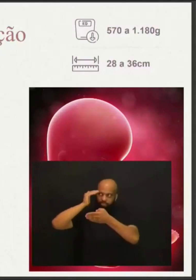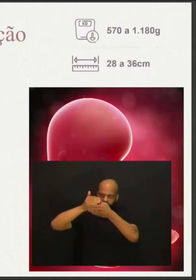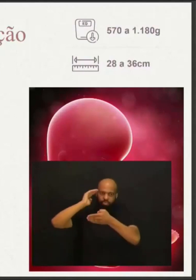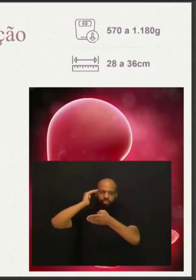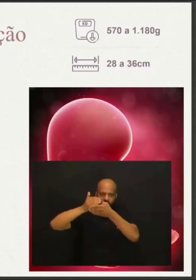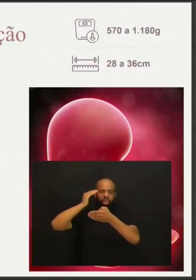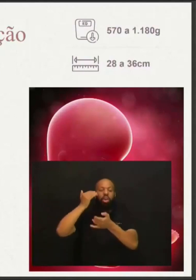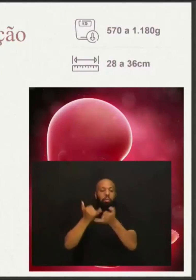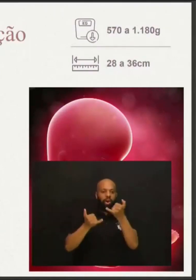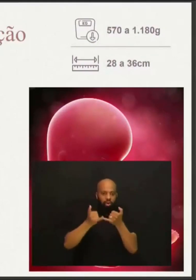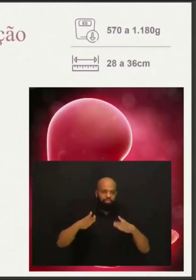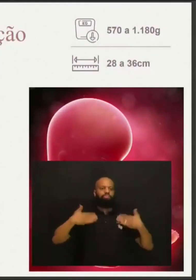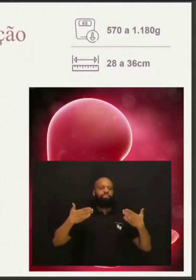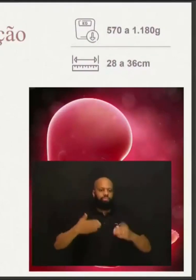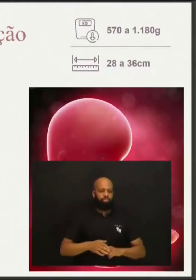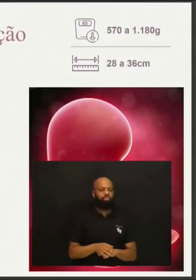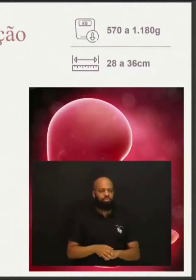dizer assim.